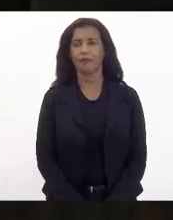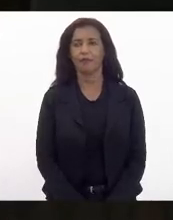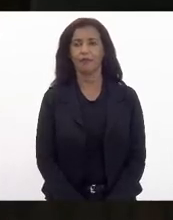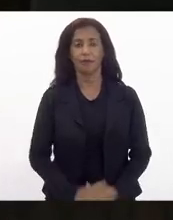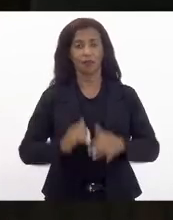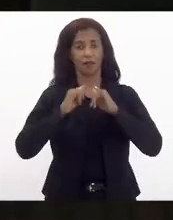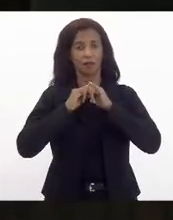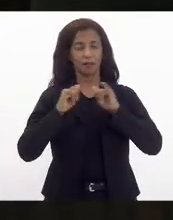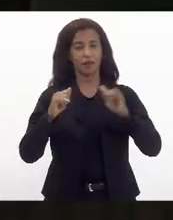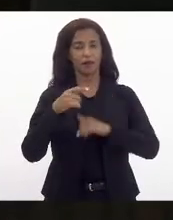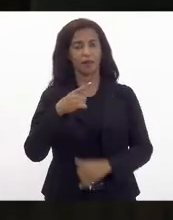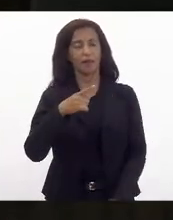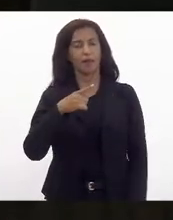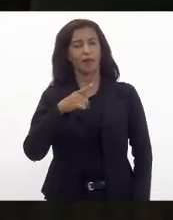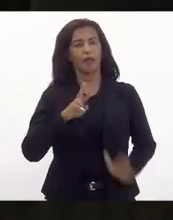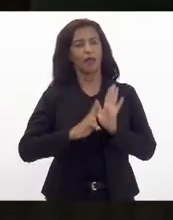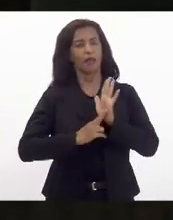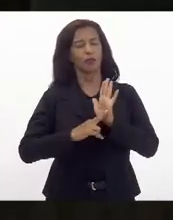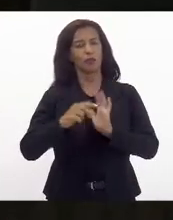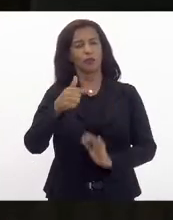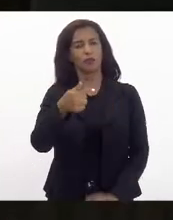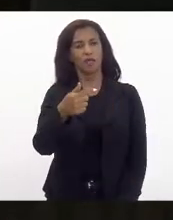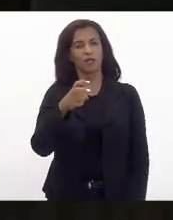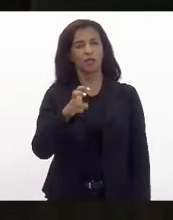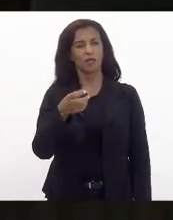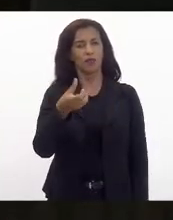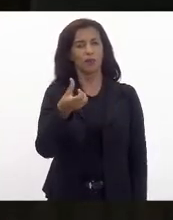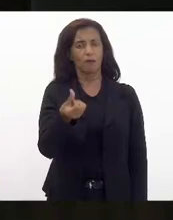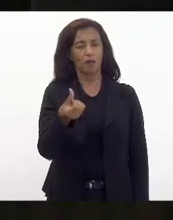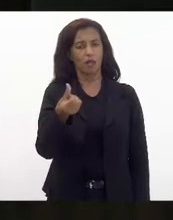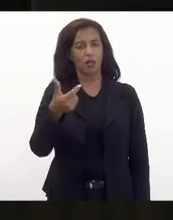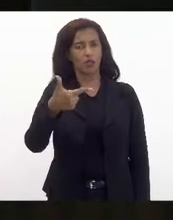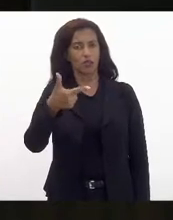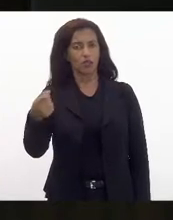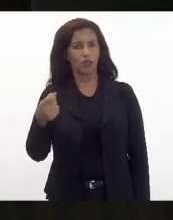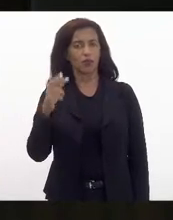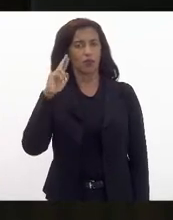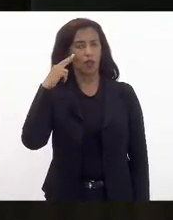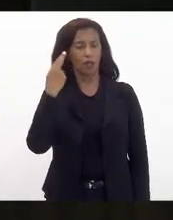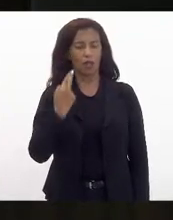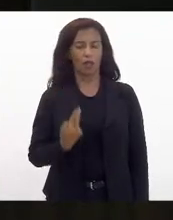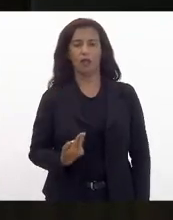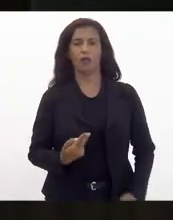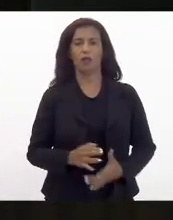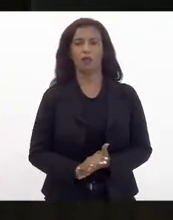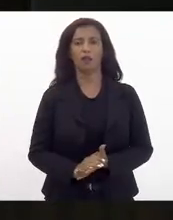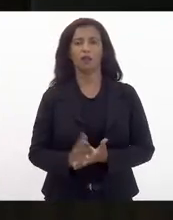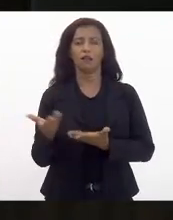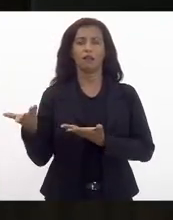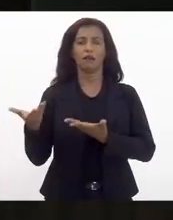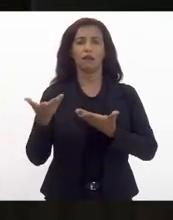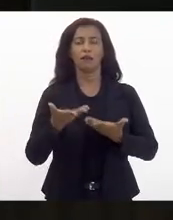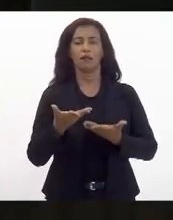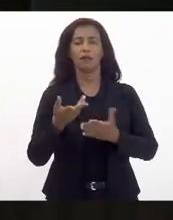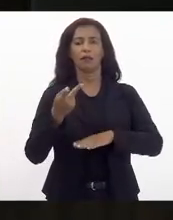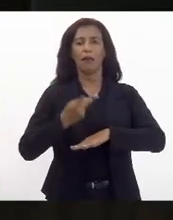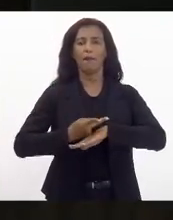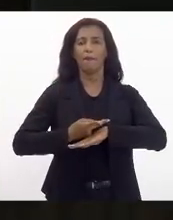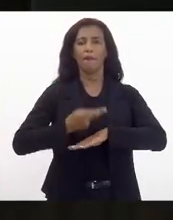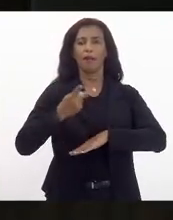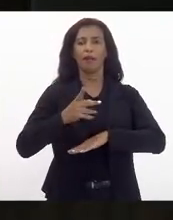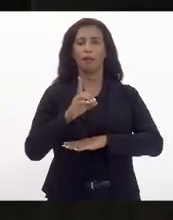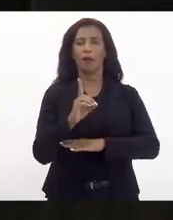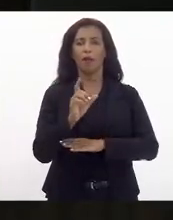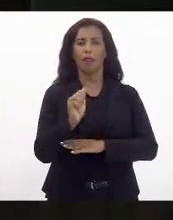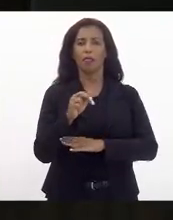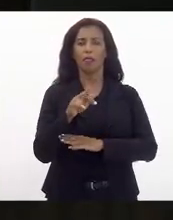o anuncio projeto de resolução 7562 minutinhos de autoria da deputada Renata Souza que concede o prêmio Deus Dara